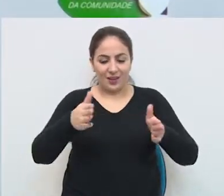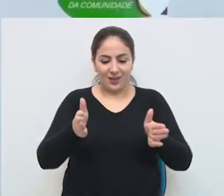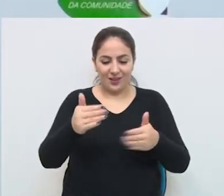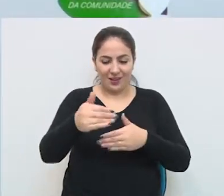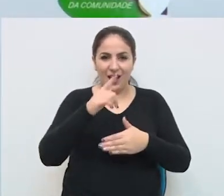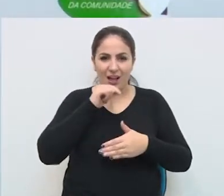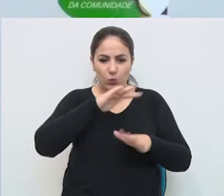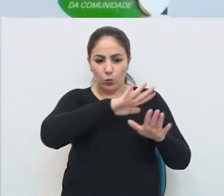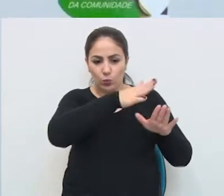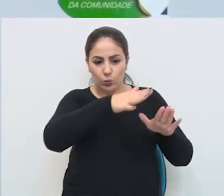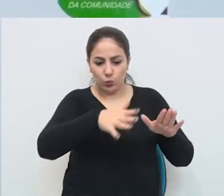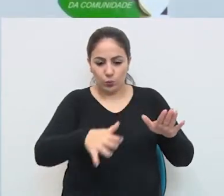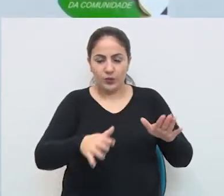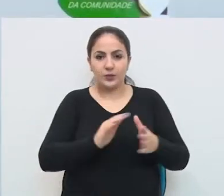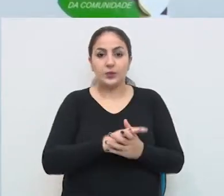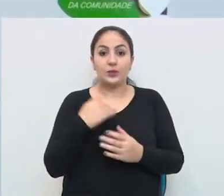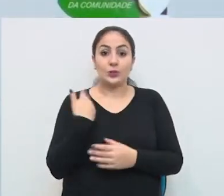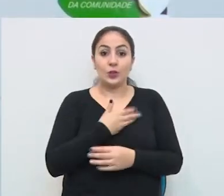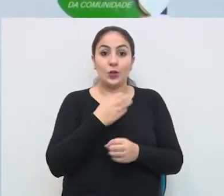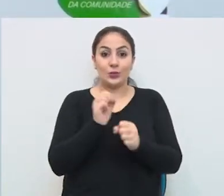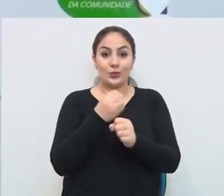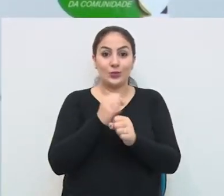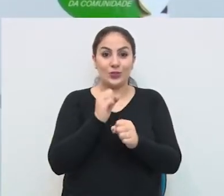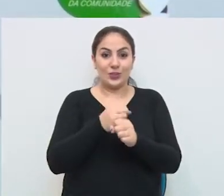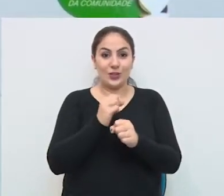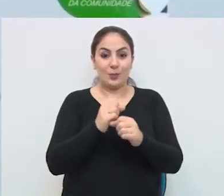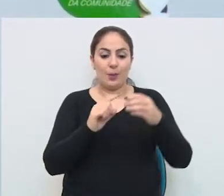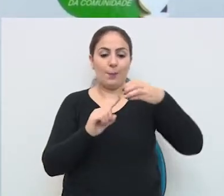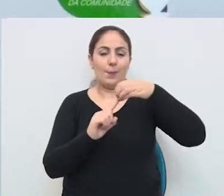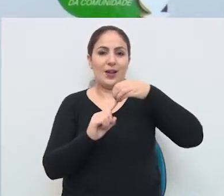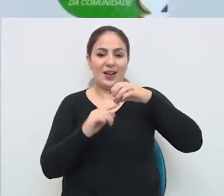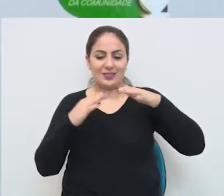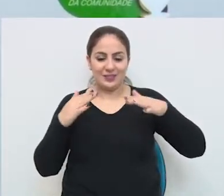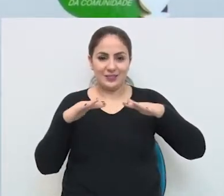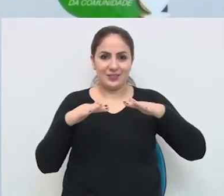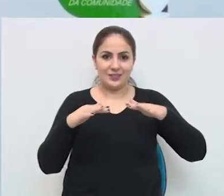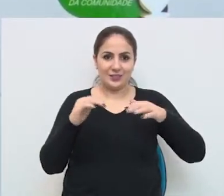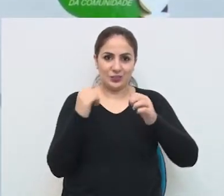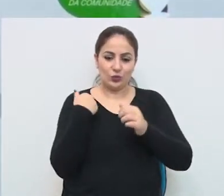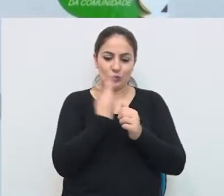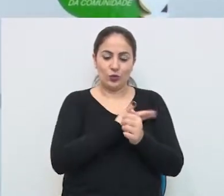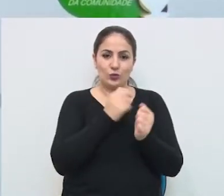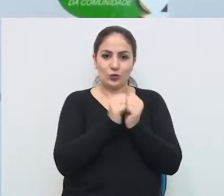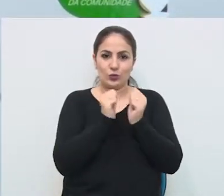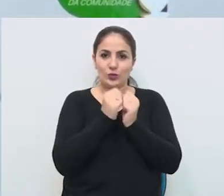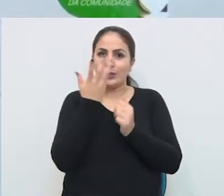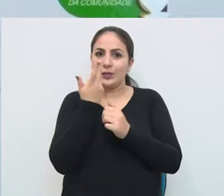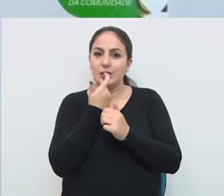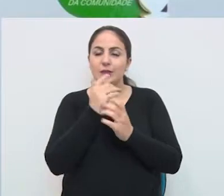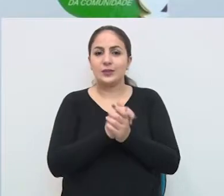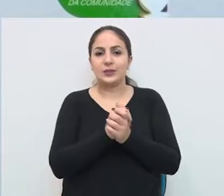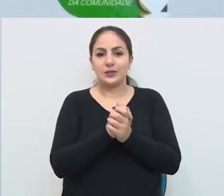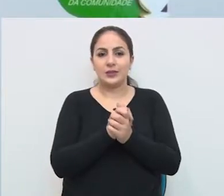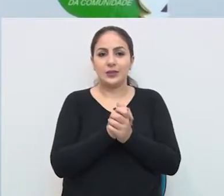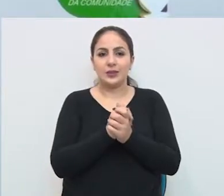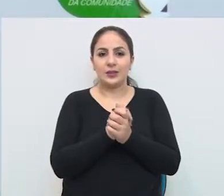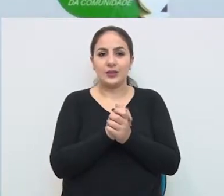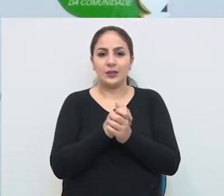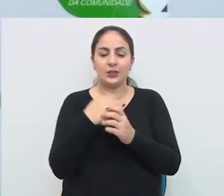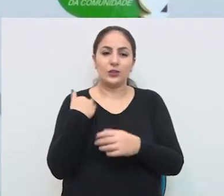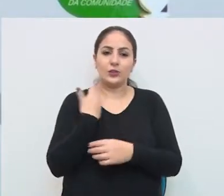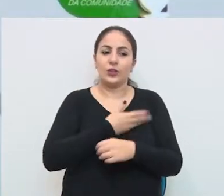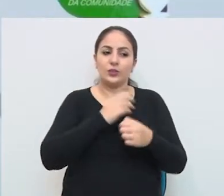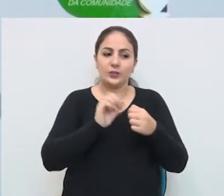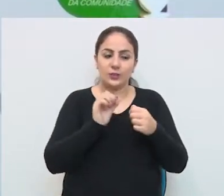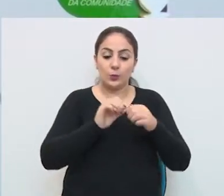lobo, a gente construiu aquelas paradas que hoje todo mundo comenta lá no bairro, é feito com nós e mais as crianças. Nós estamos fazendo